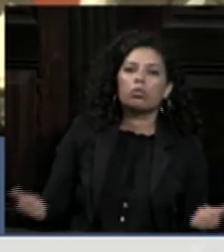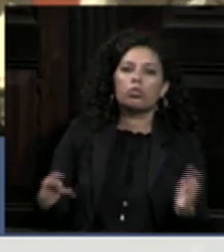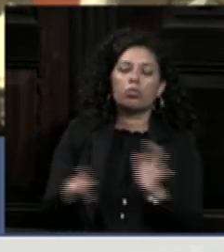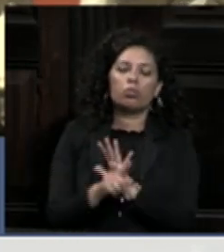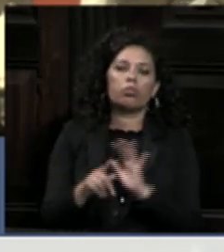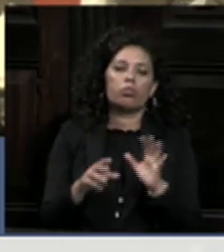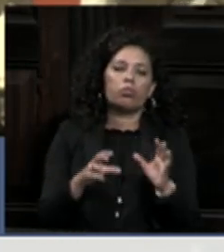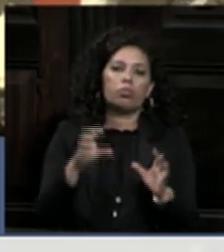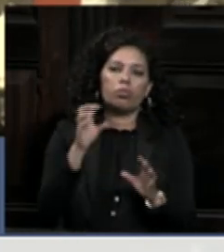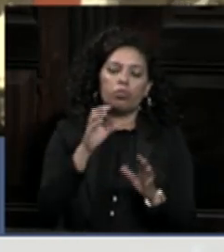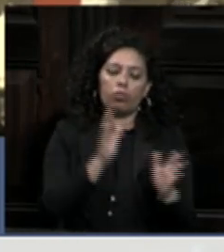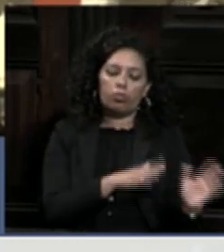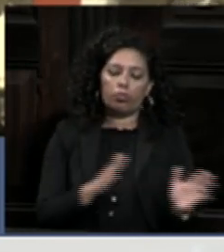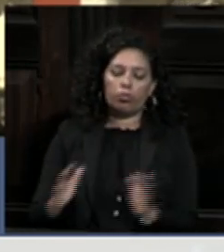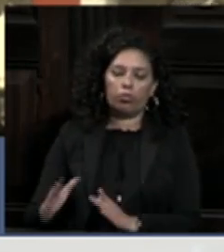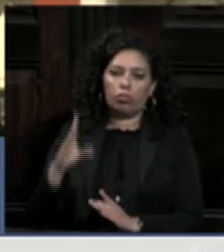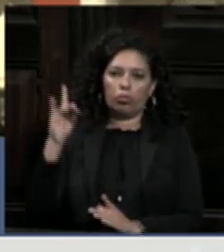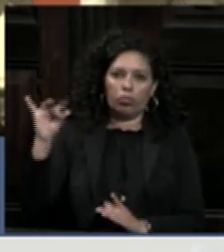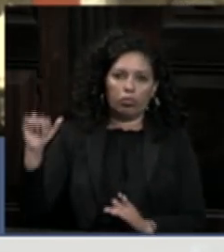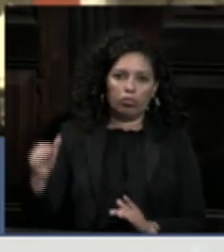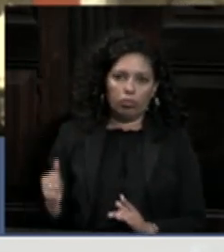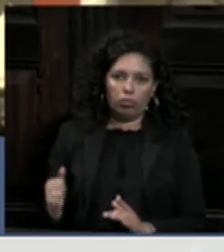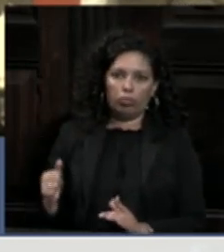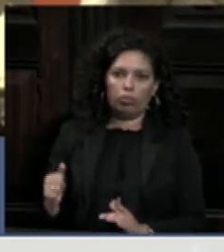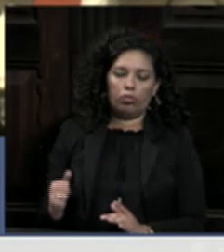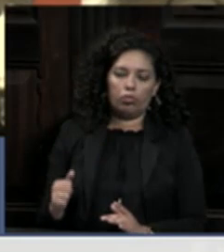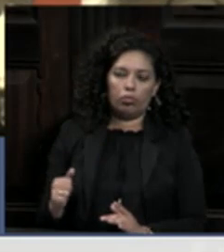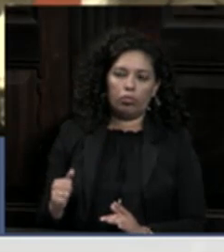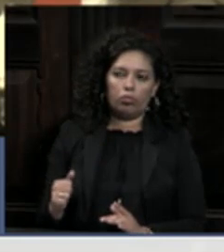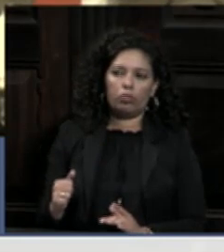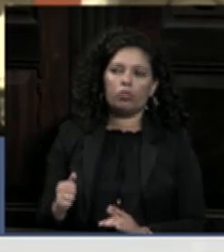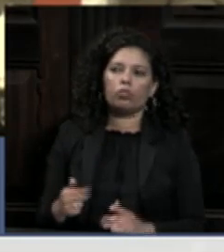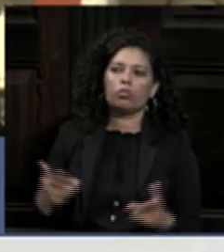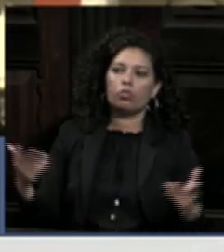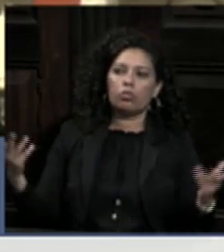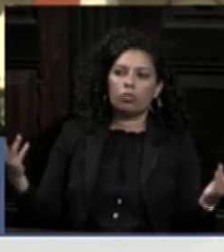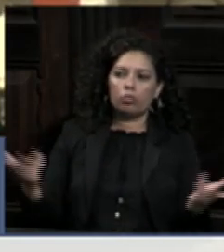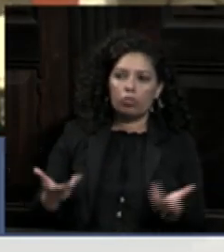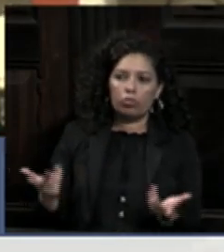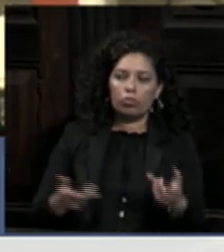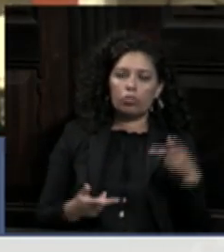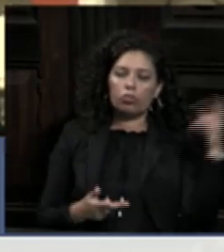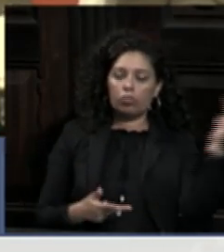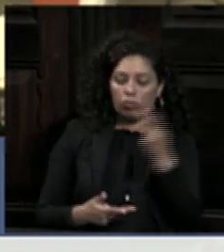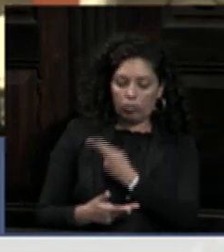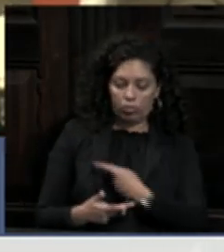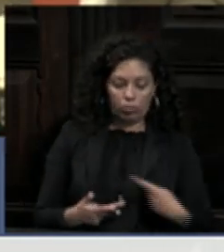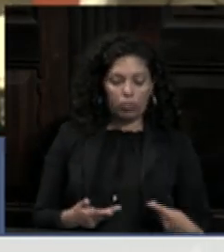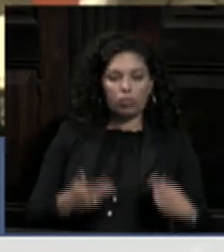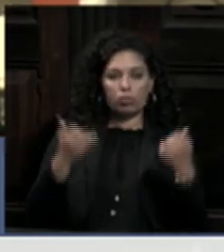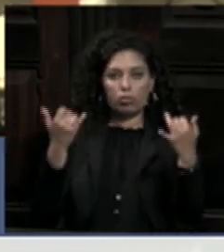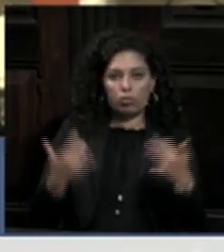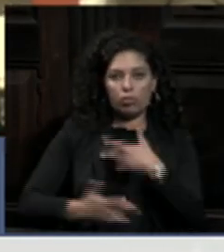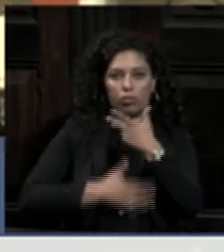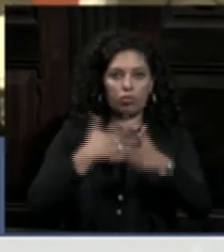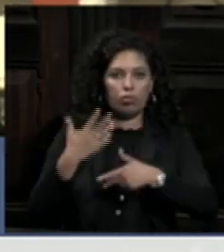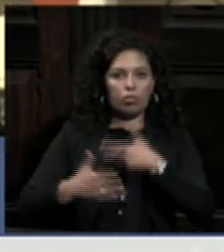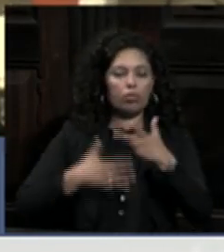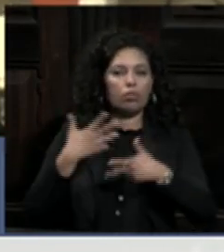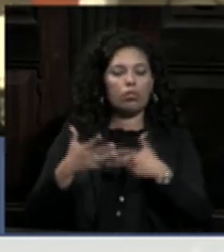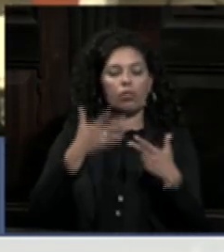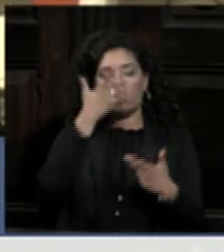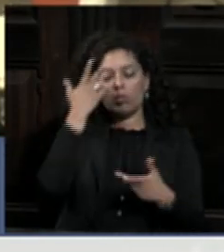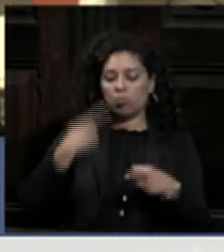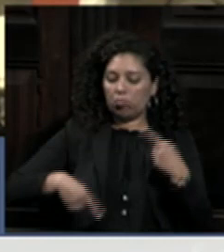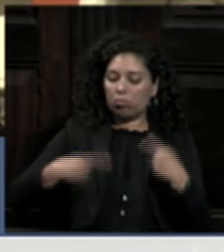detran nudez a mãe de janeiro mas a comissão de educação já tinha favorável o relator deputado marcos abrahão em discussão no governo que queira